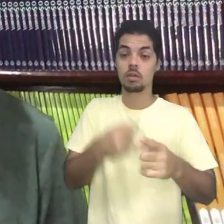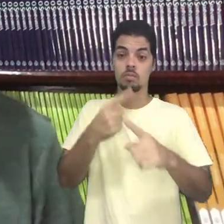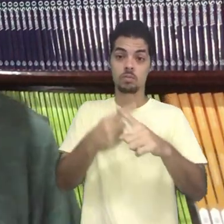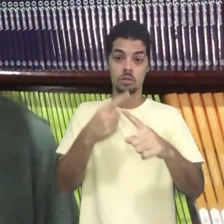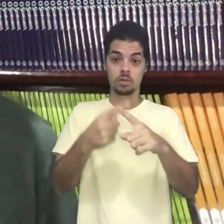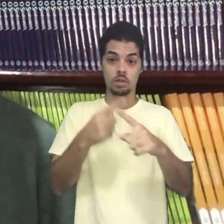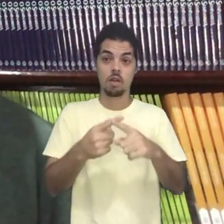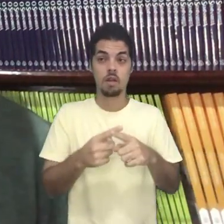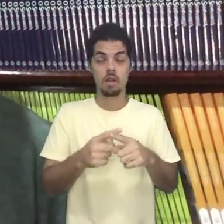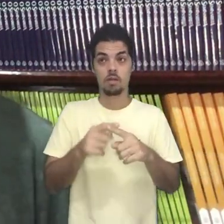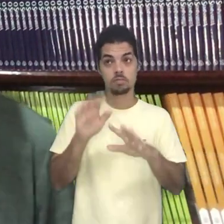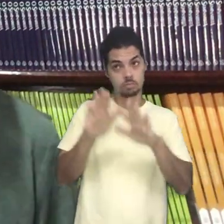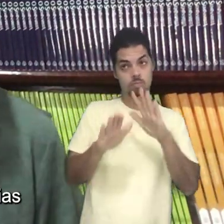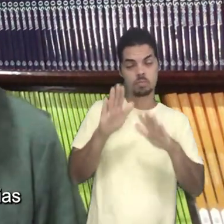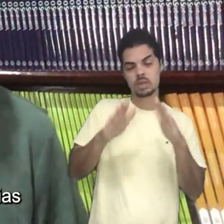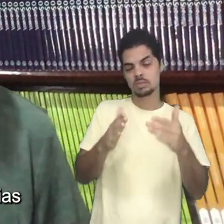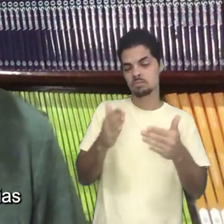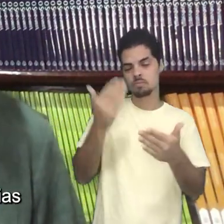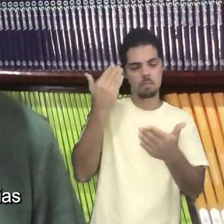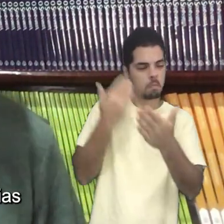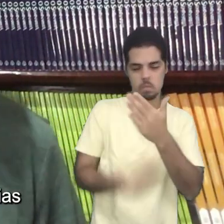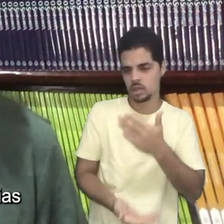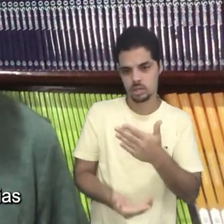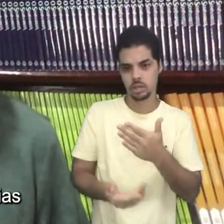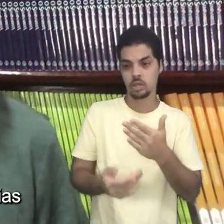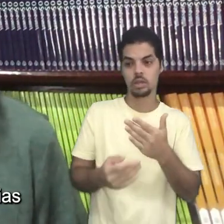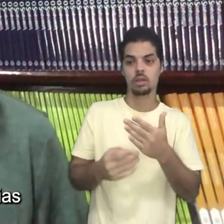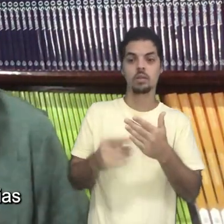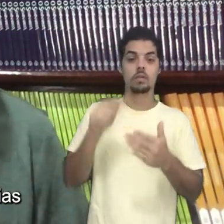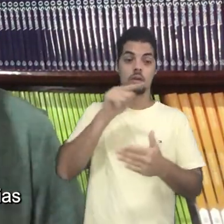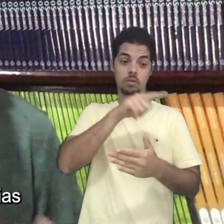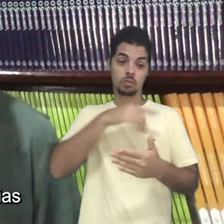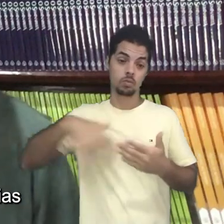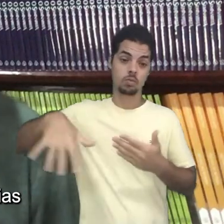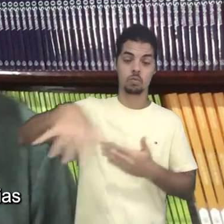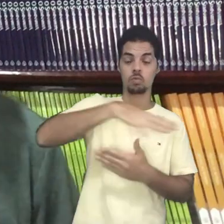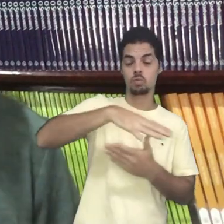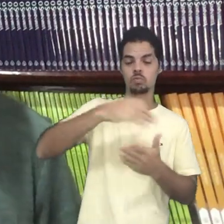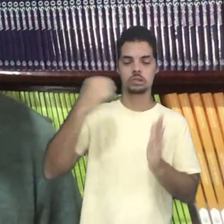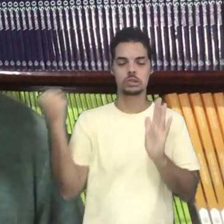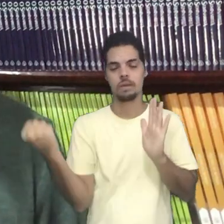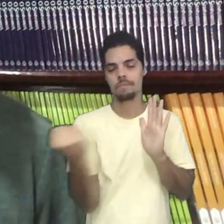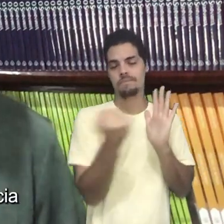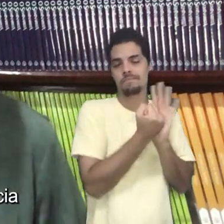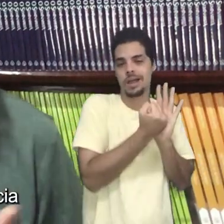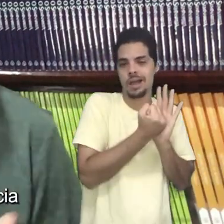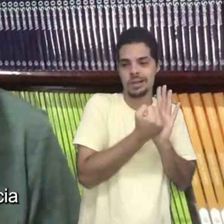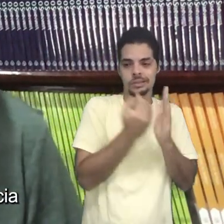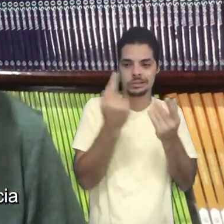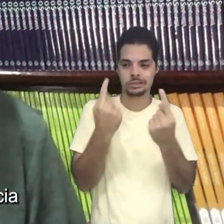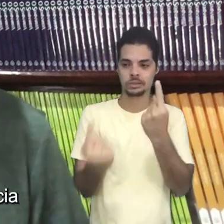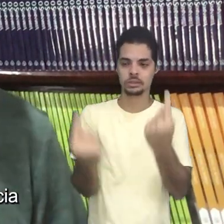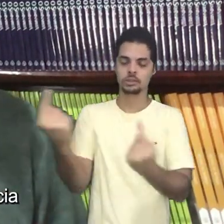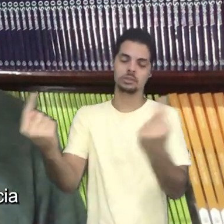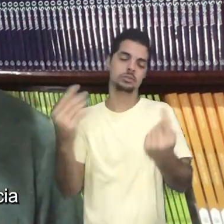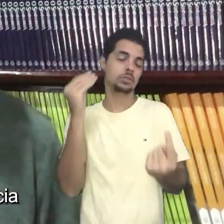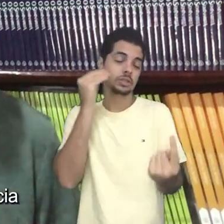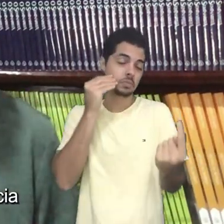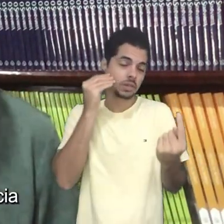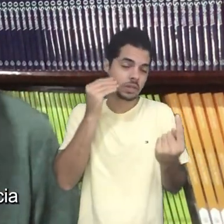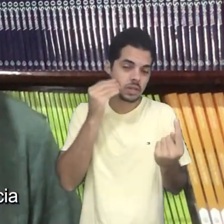no estado da Bahia. Mesmo derrotadas, essas insurgências deixaram